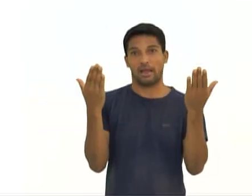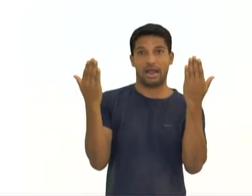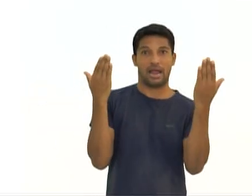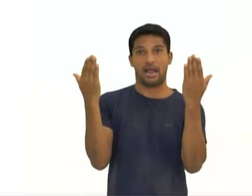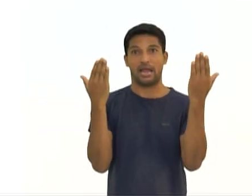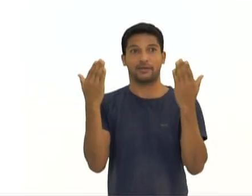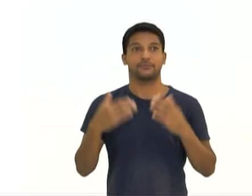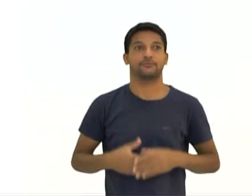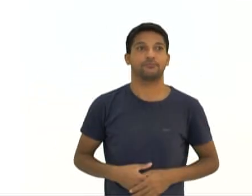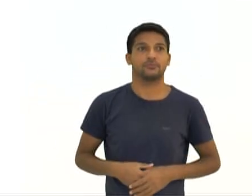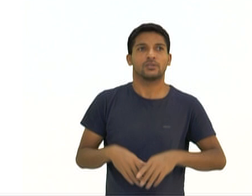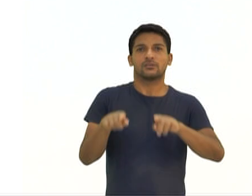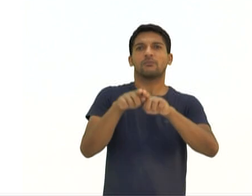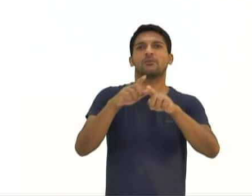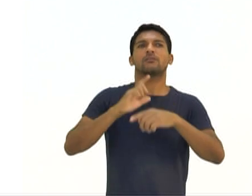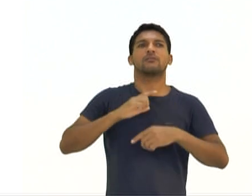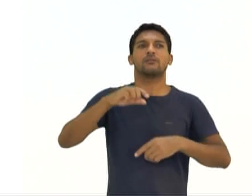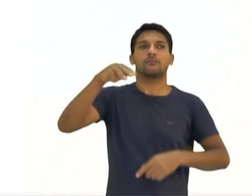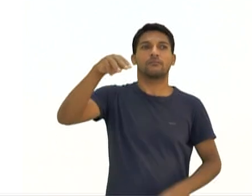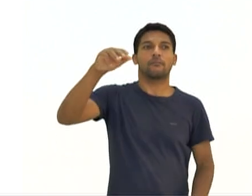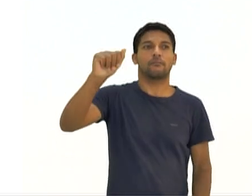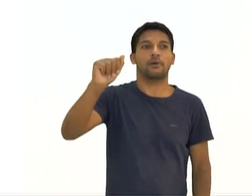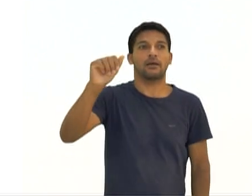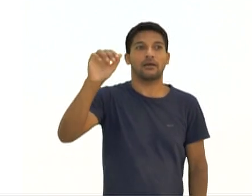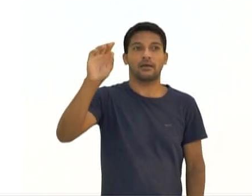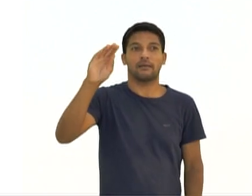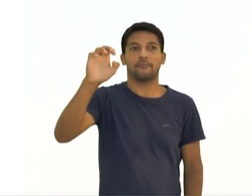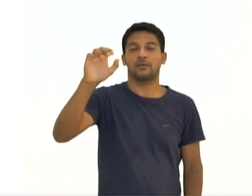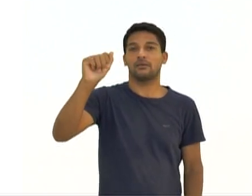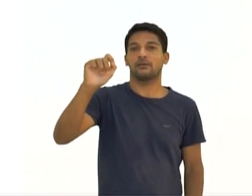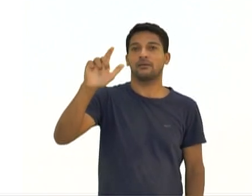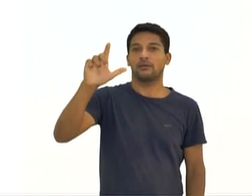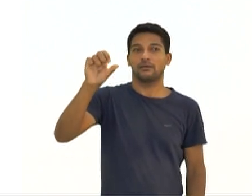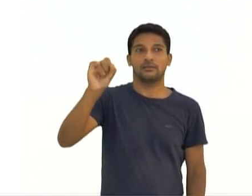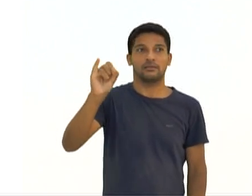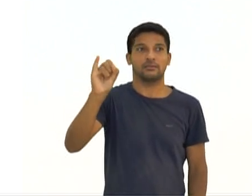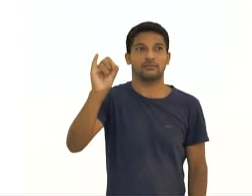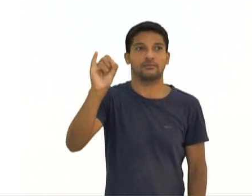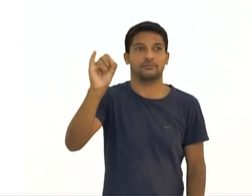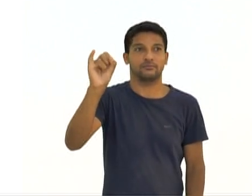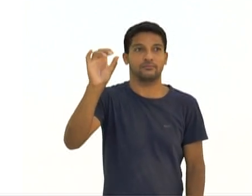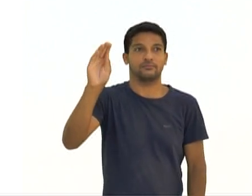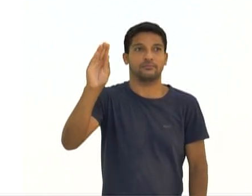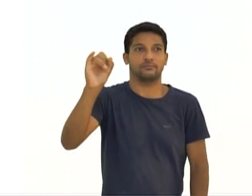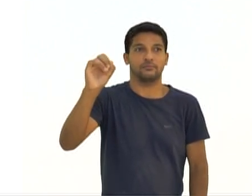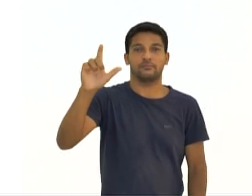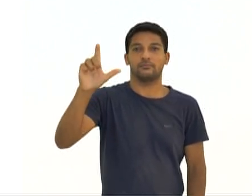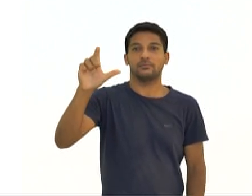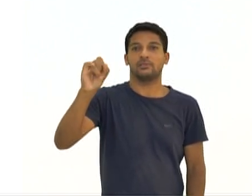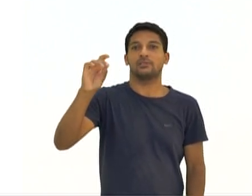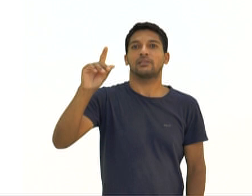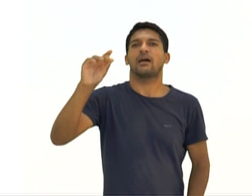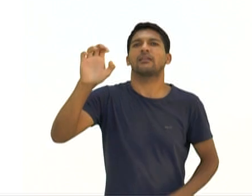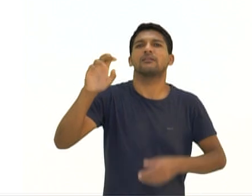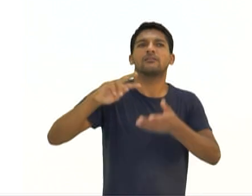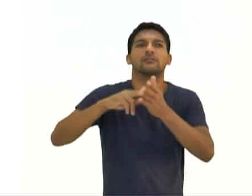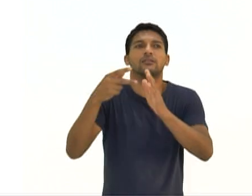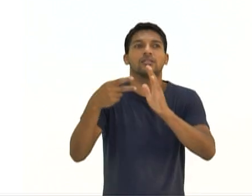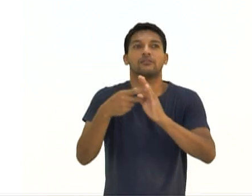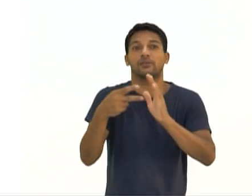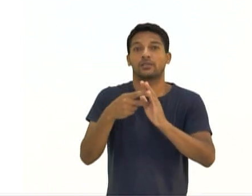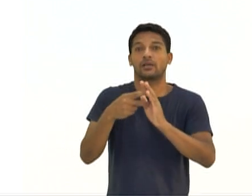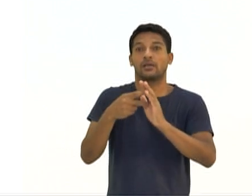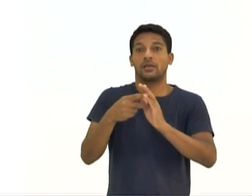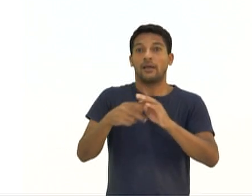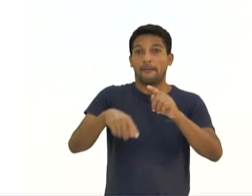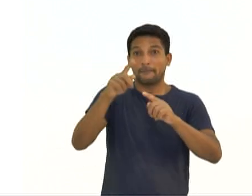maleabilidade, certo? Que permite, galera, o material ser transformado em lâminas, né?